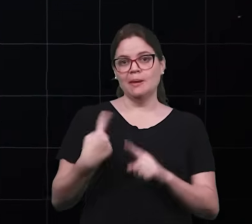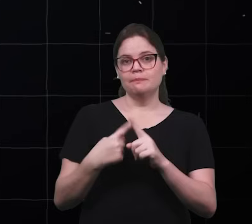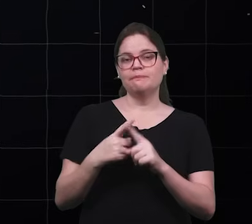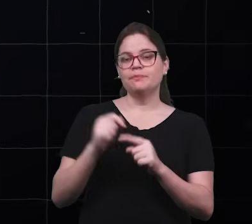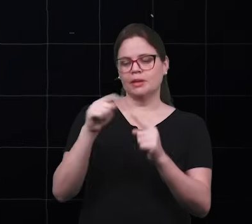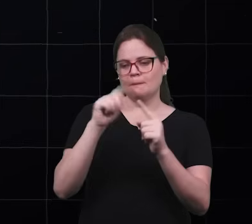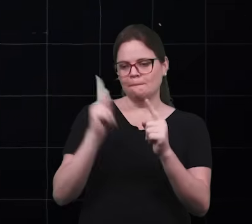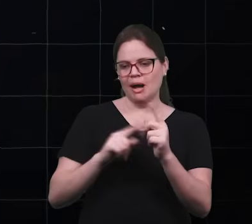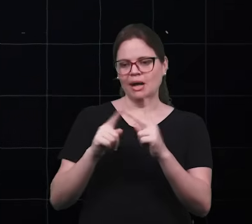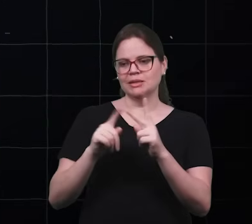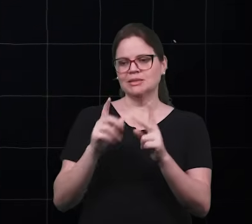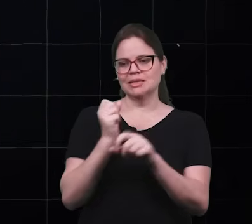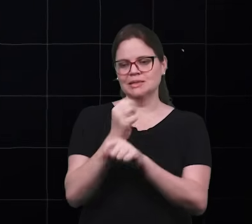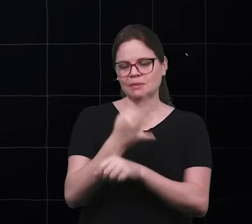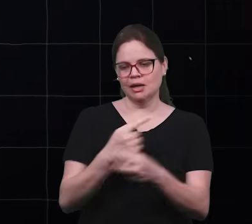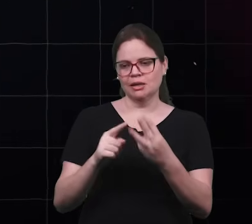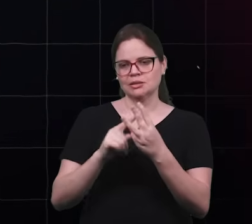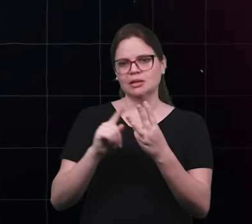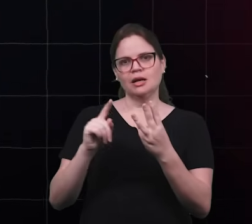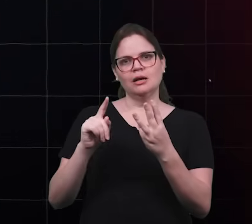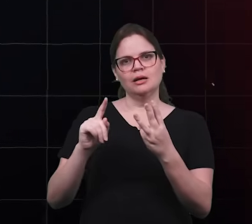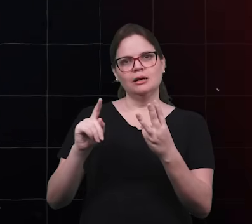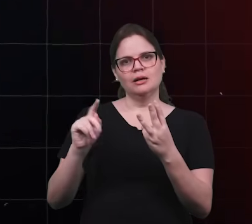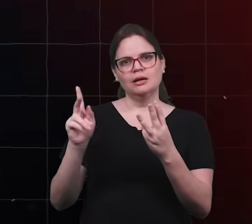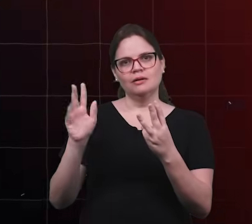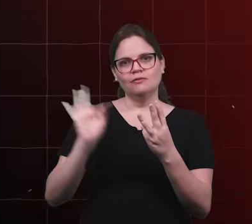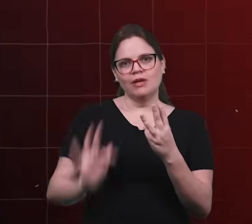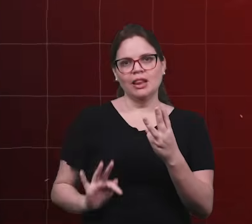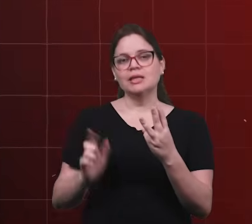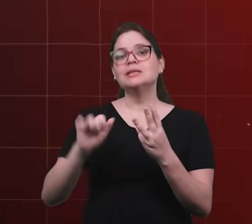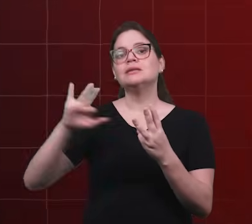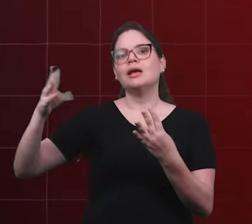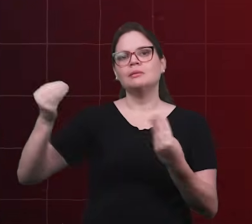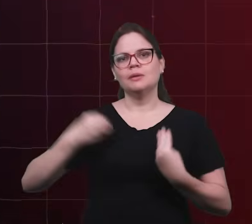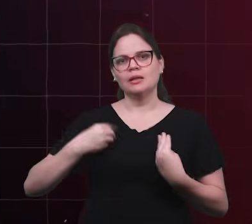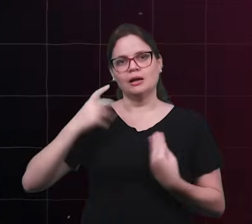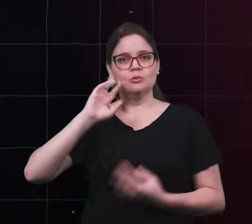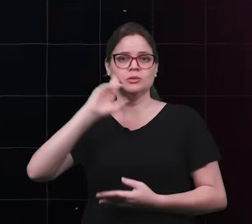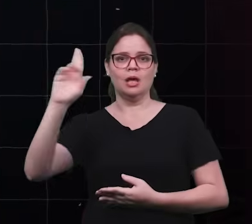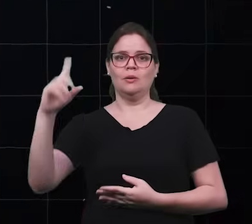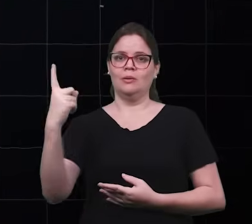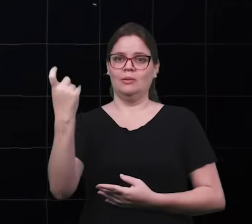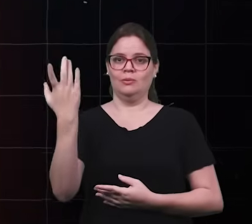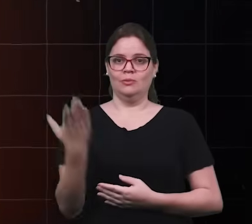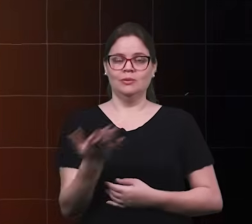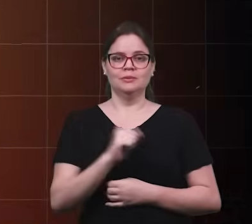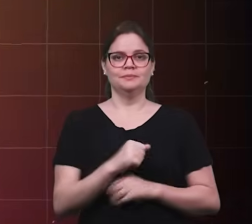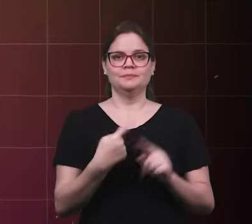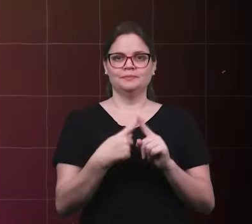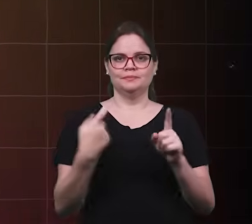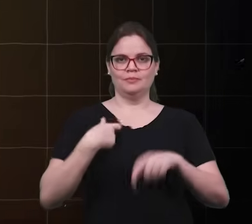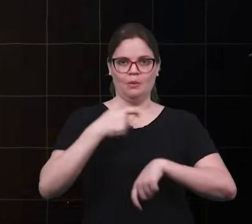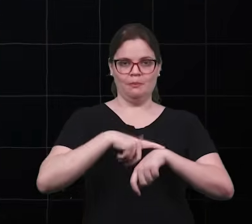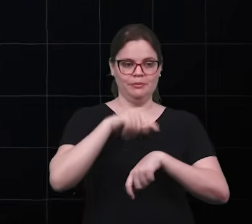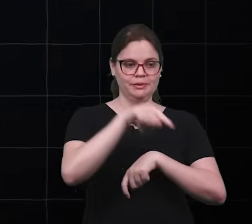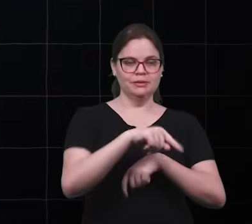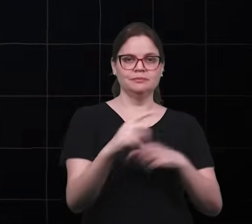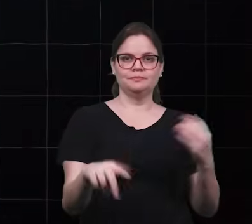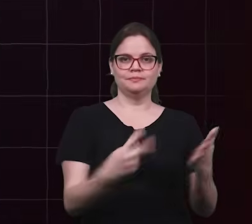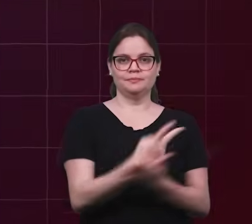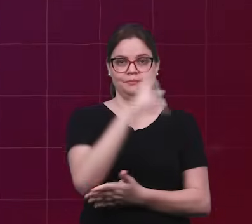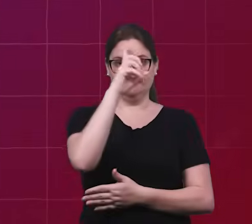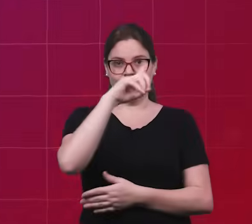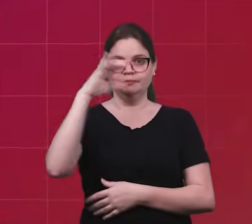pode dar, né? E o texto ele fala que naquele momento ali houve uma operação no Senhor, porque